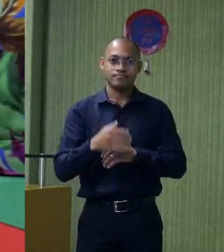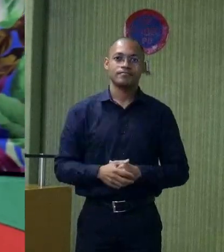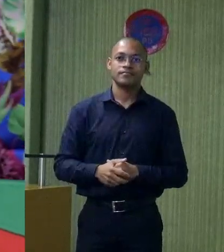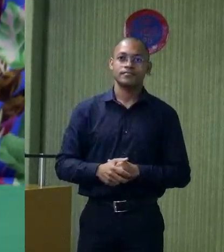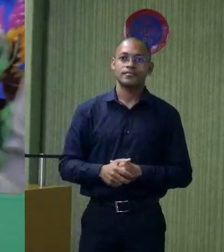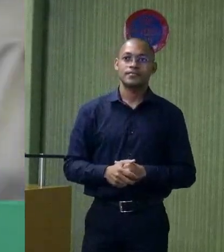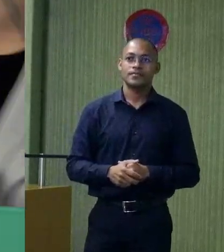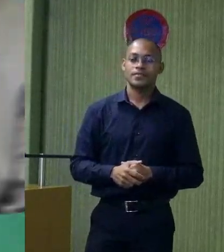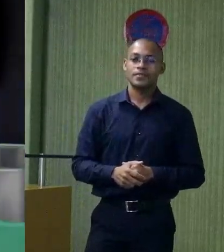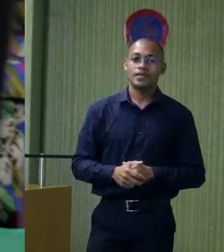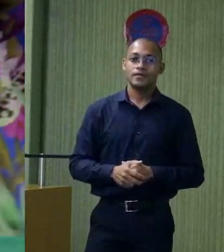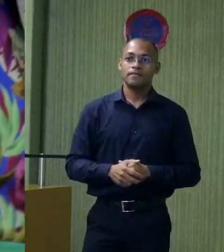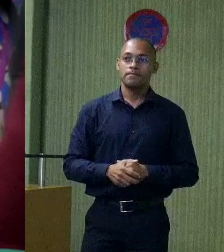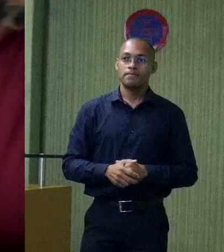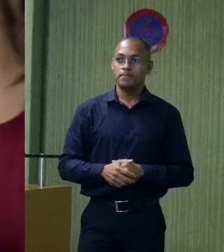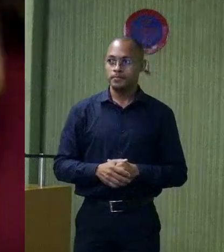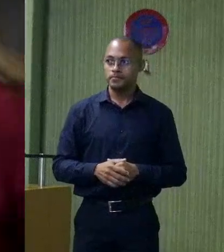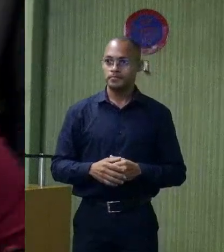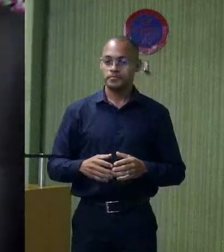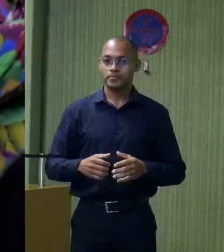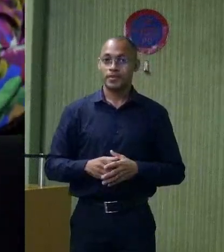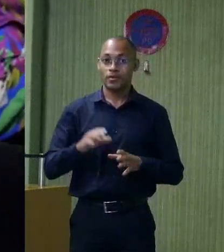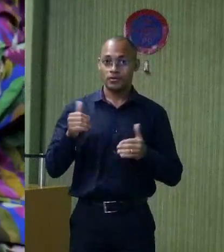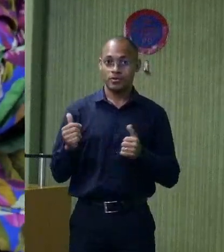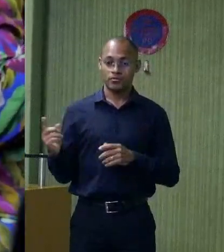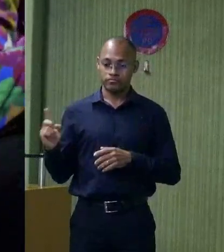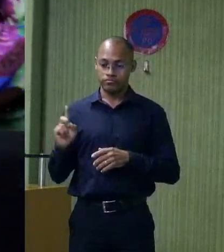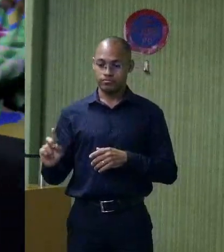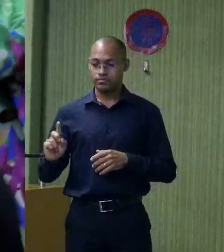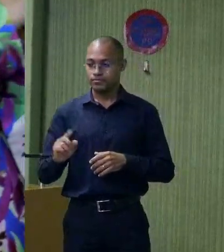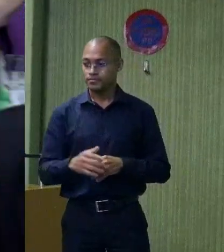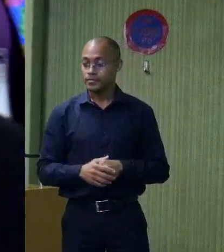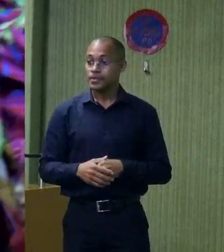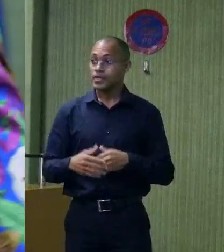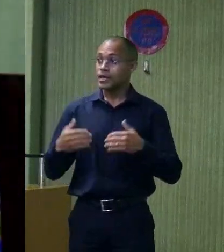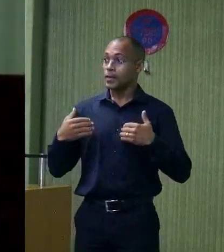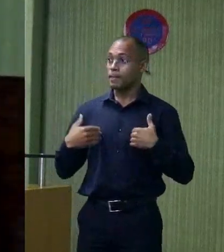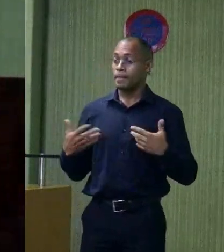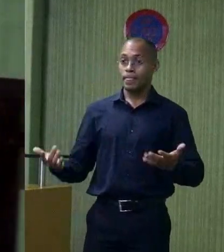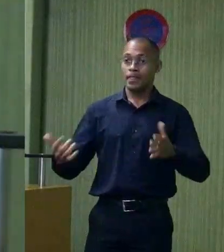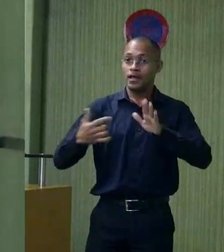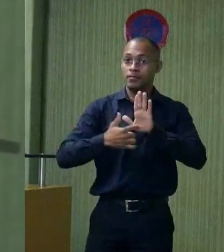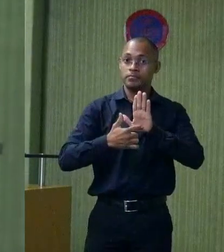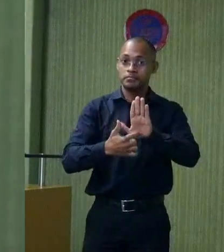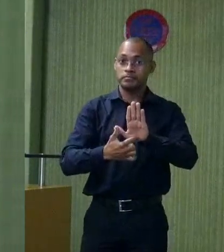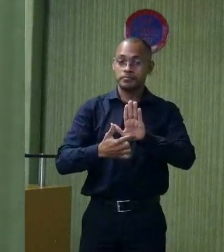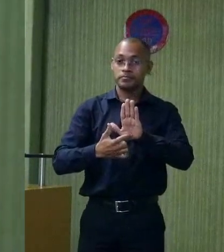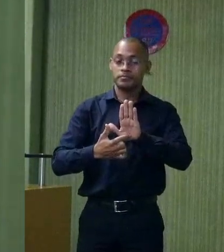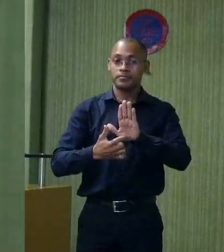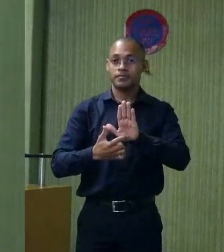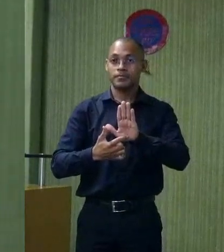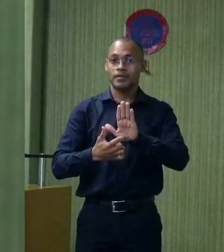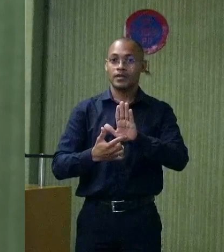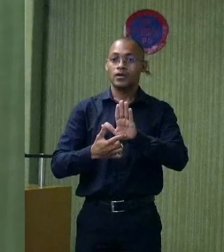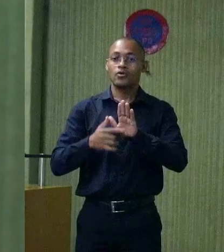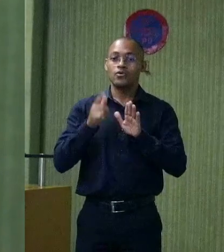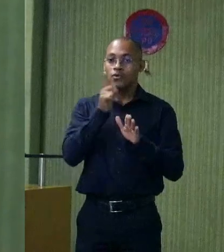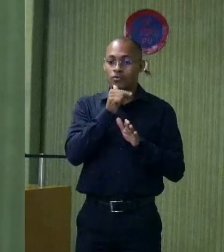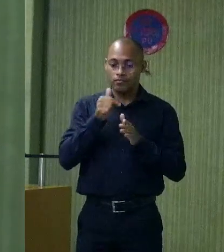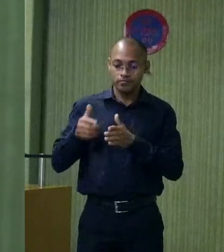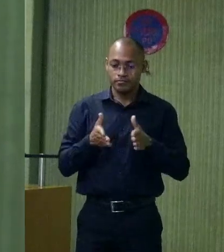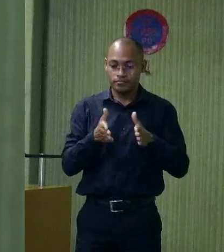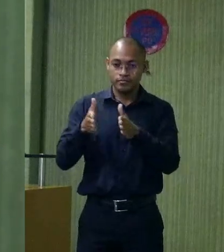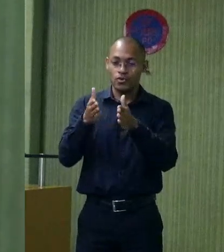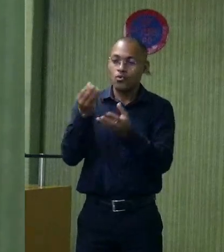ir para cá eu fiz uma apresentação mostrando o rio como